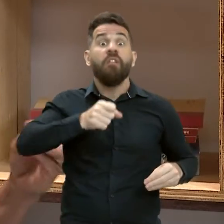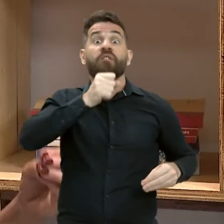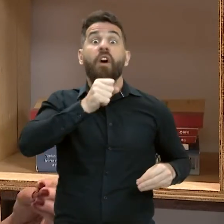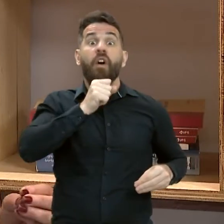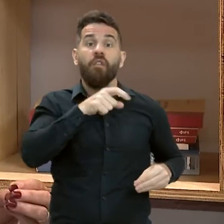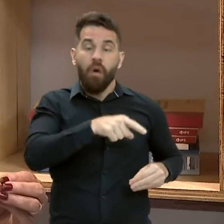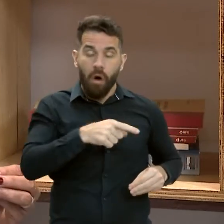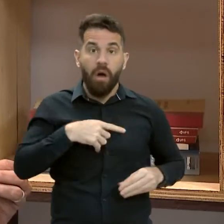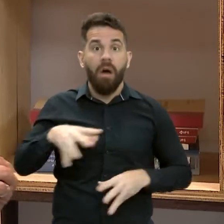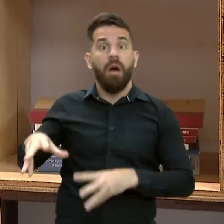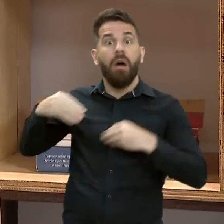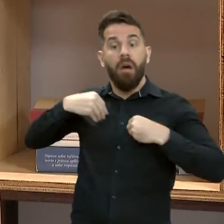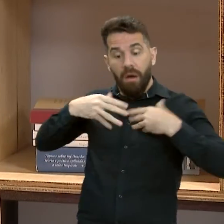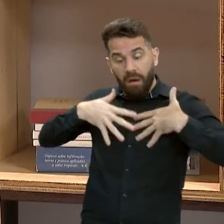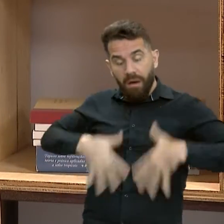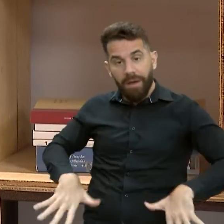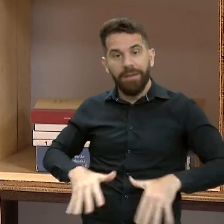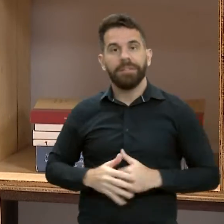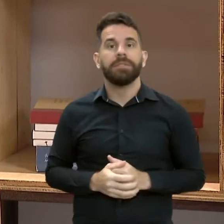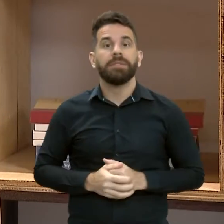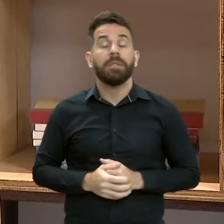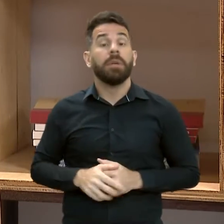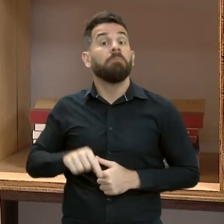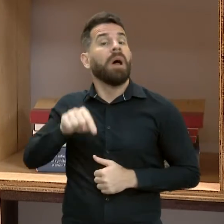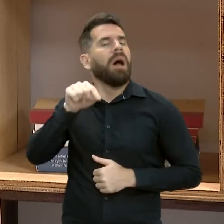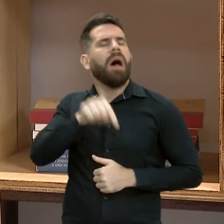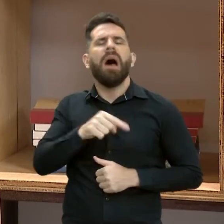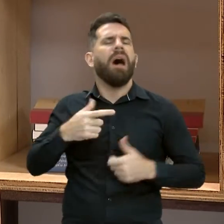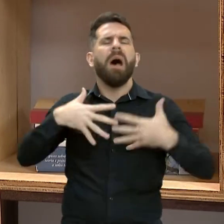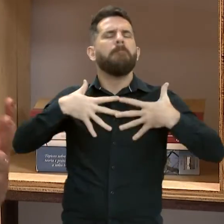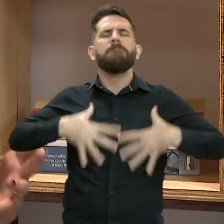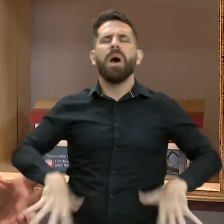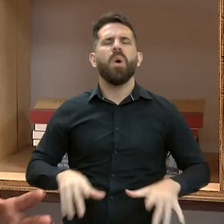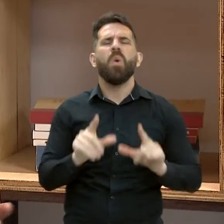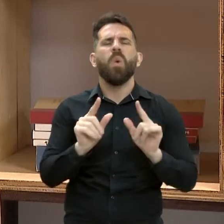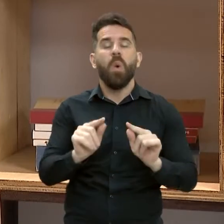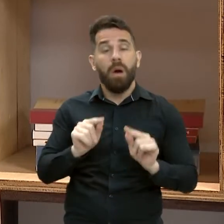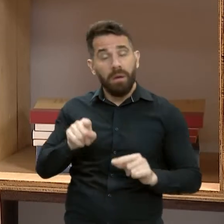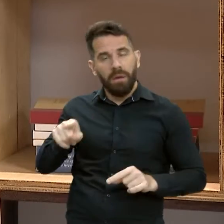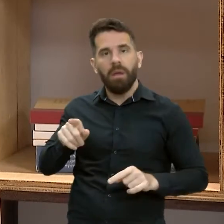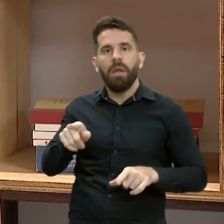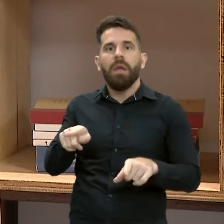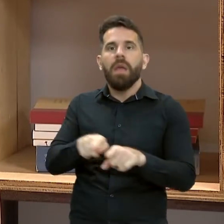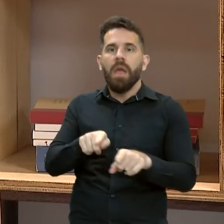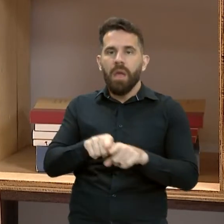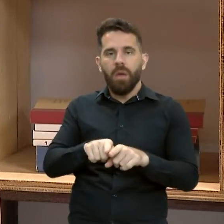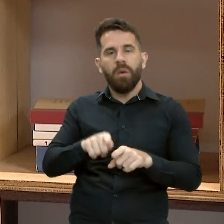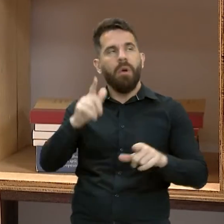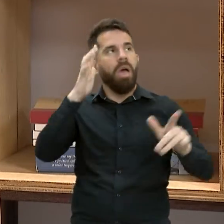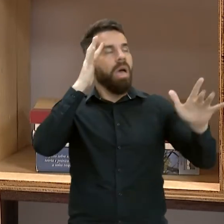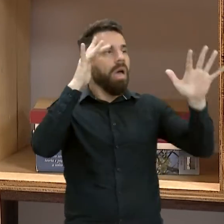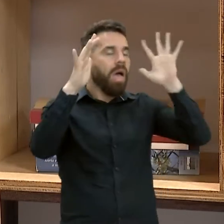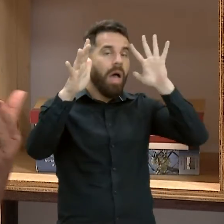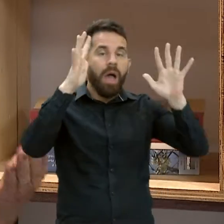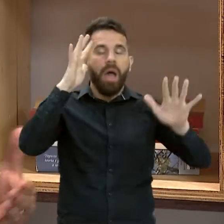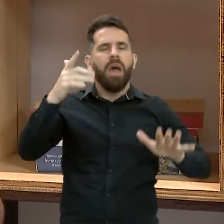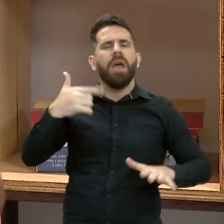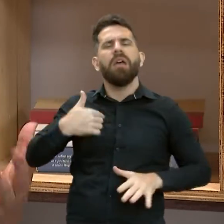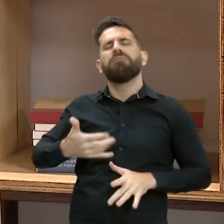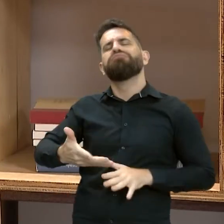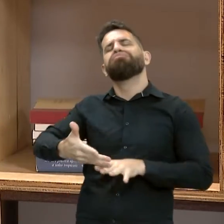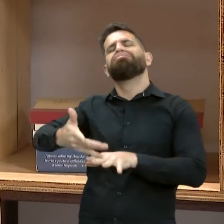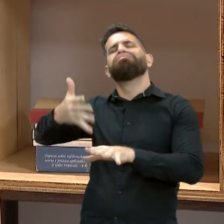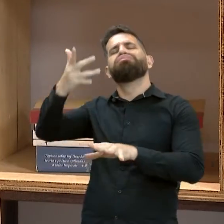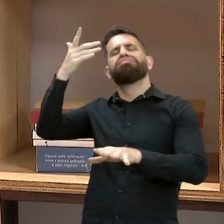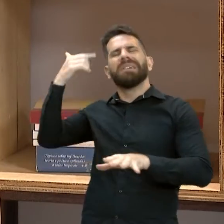a Aninha para o mundo mágico, para longe das dificuldades do dia a dia, das necessidades pelas